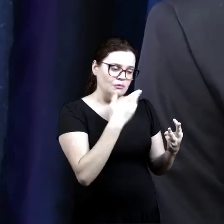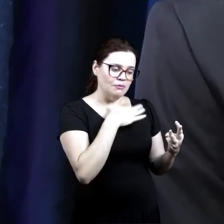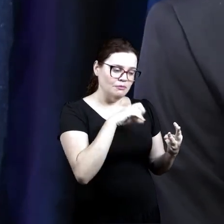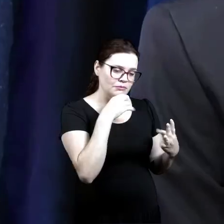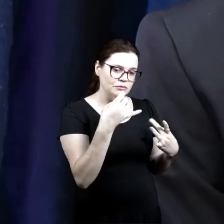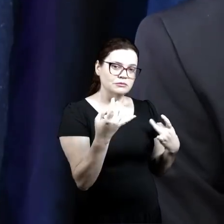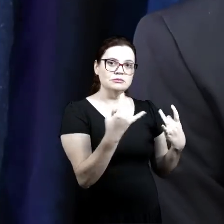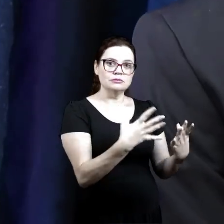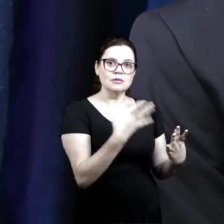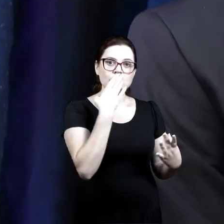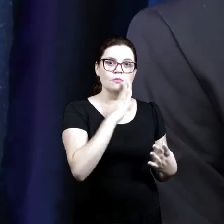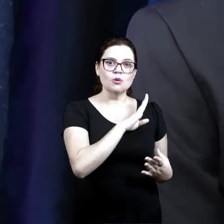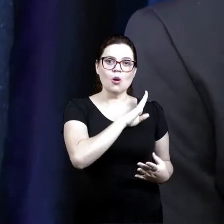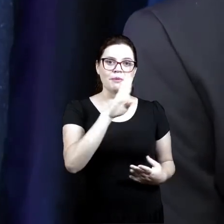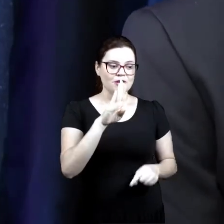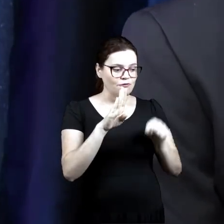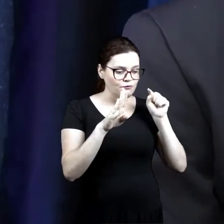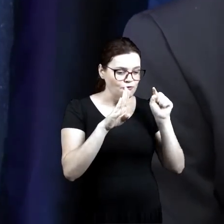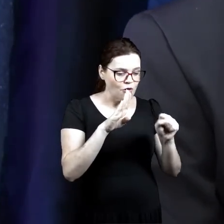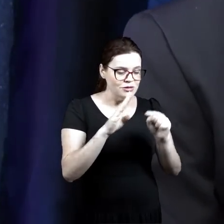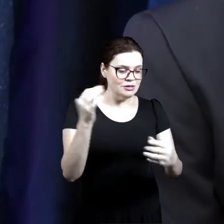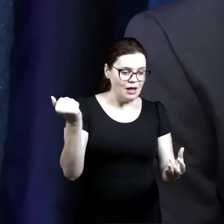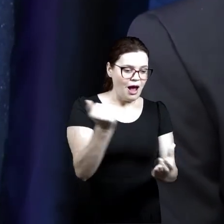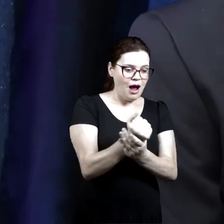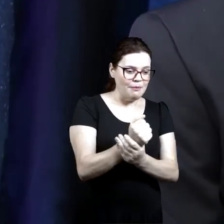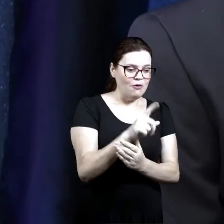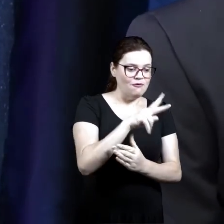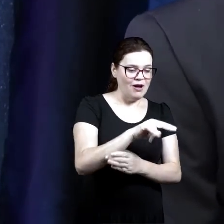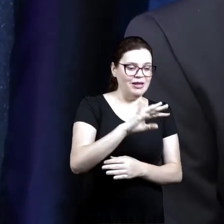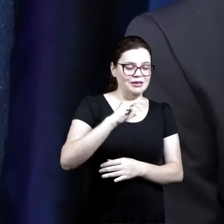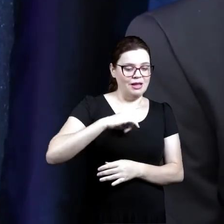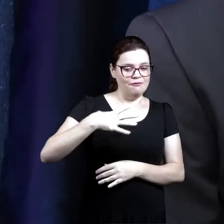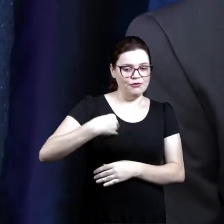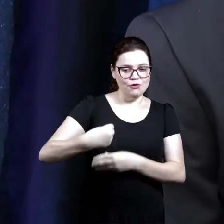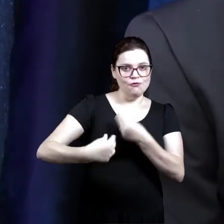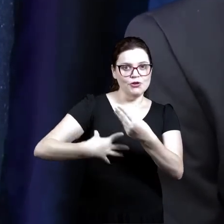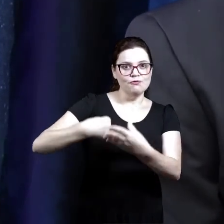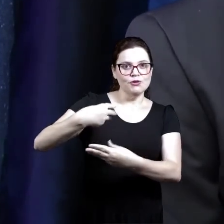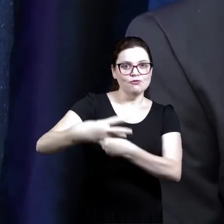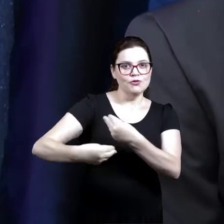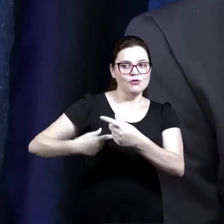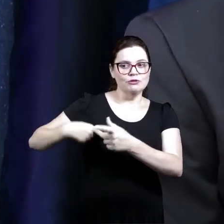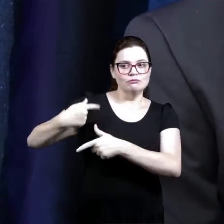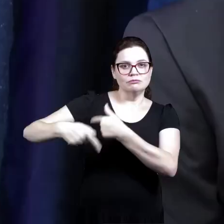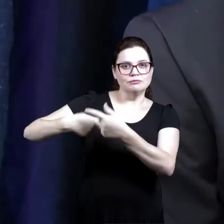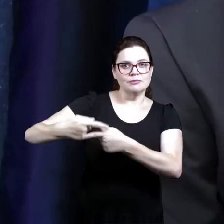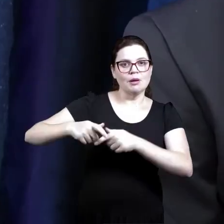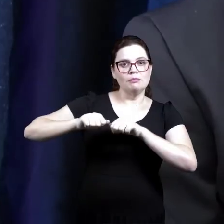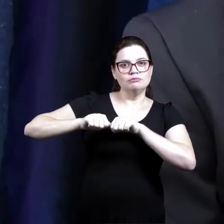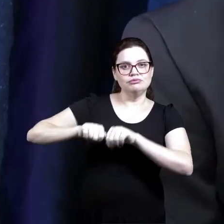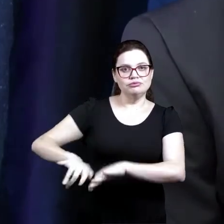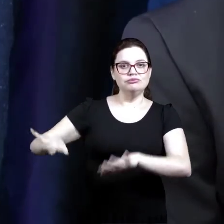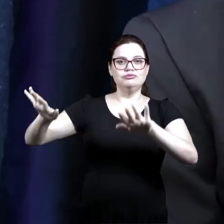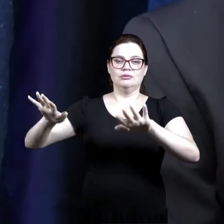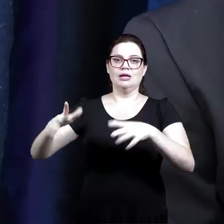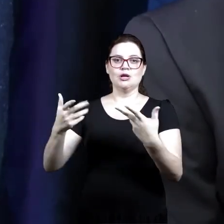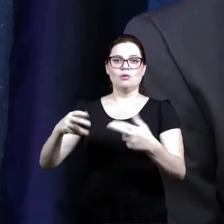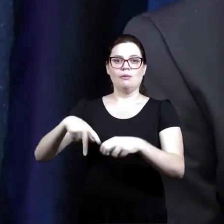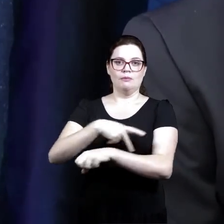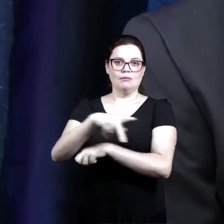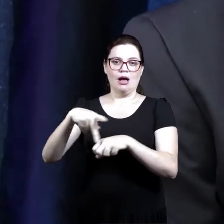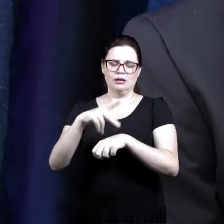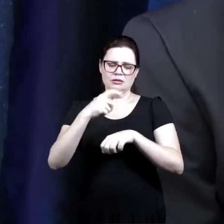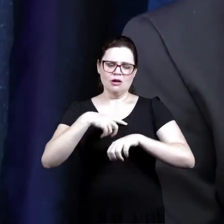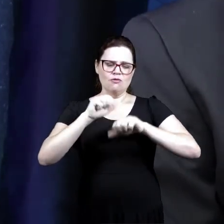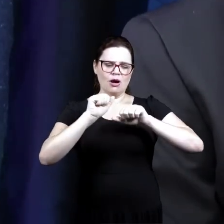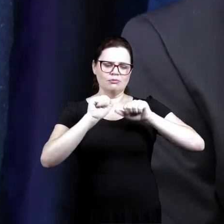farei uma grande nação. Quer dizer, ele sairia da terra, mas se tornaria uma grande nação. E abençoar-te-ei,